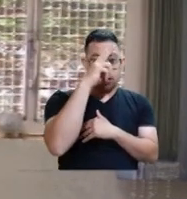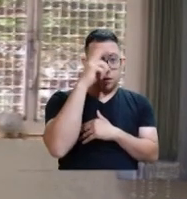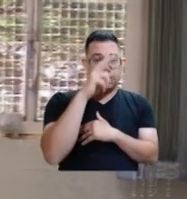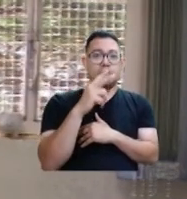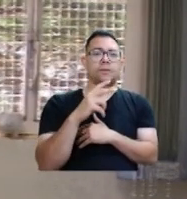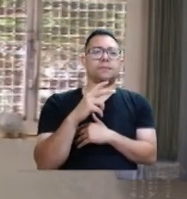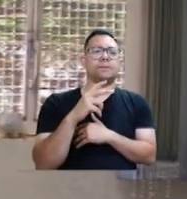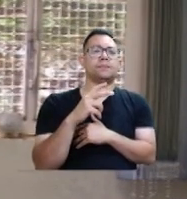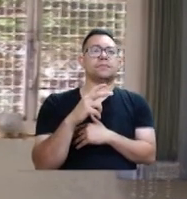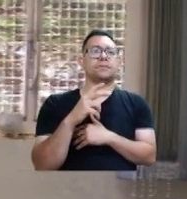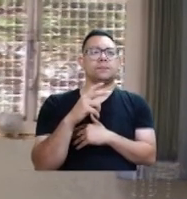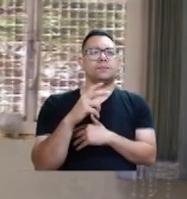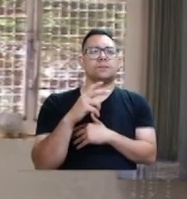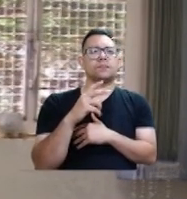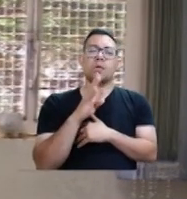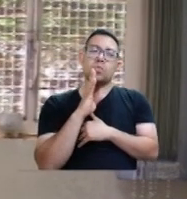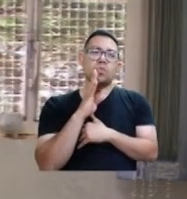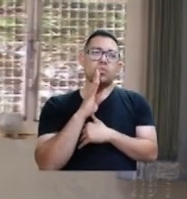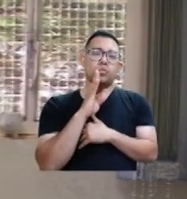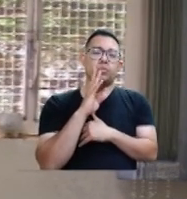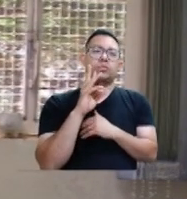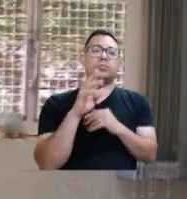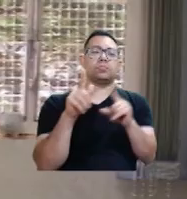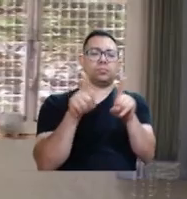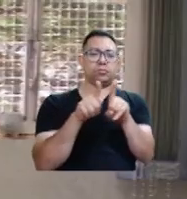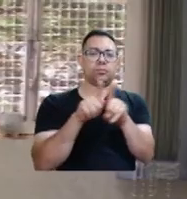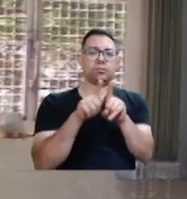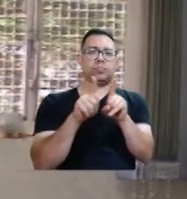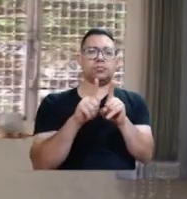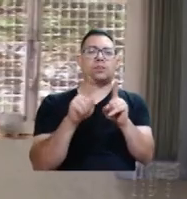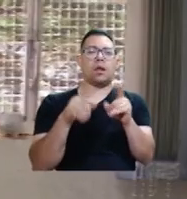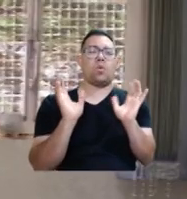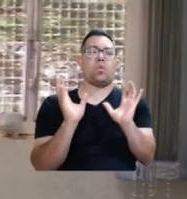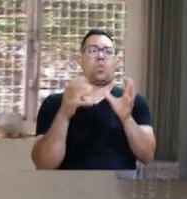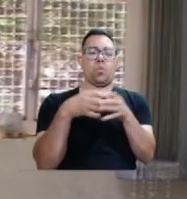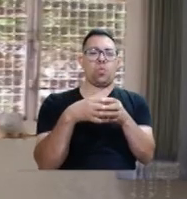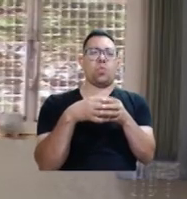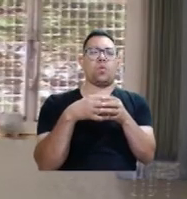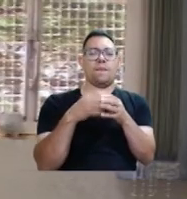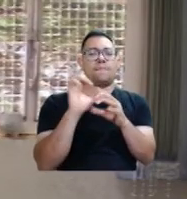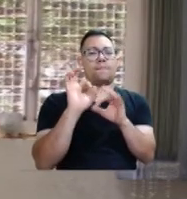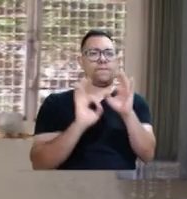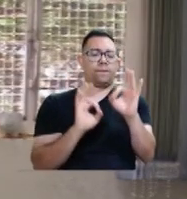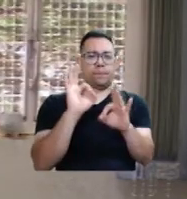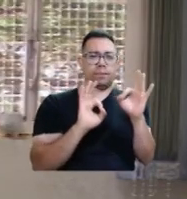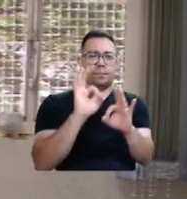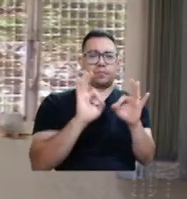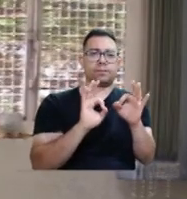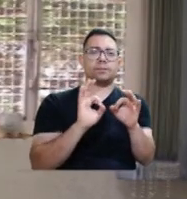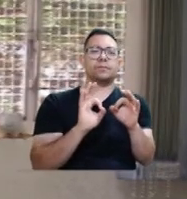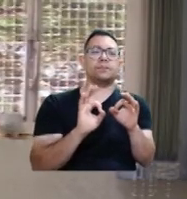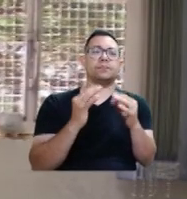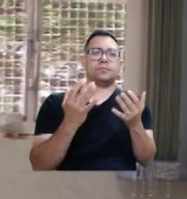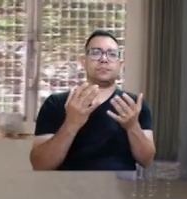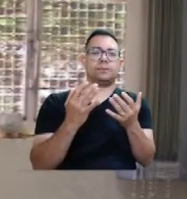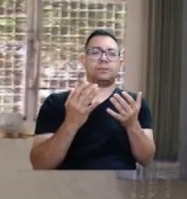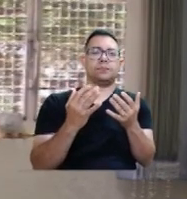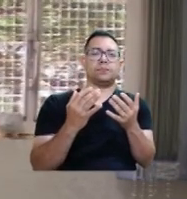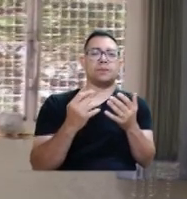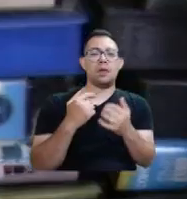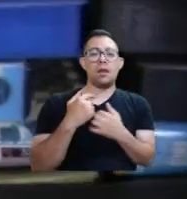época era nossa historiógrafa, e conheceu o acervo da Gramofone, foi uma das usuárias, né,